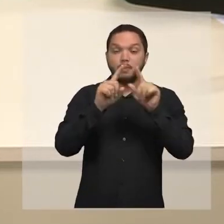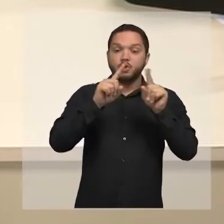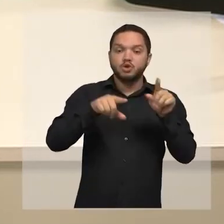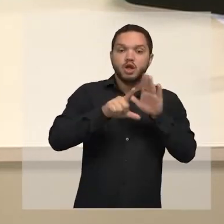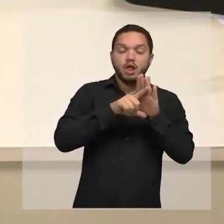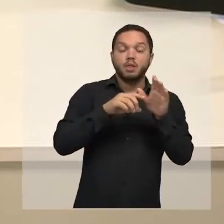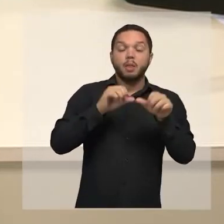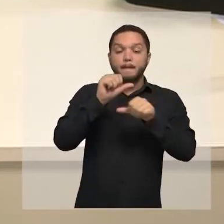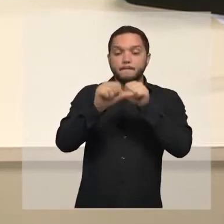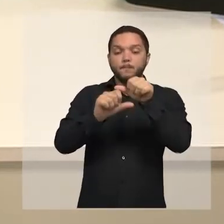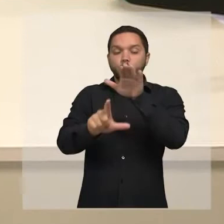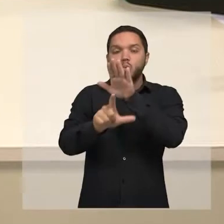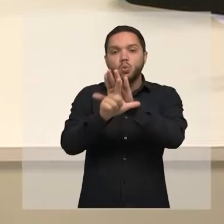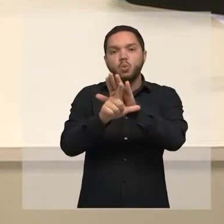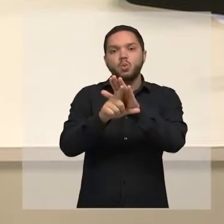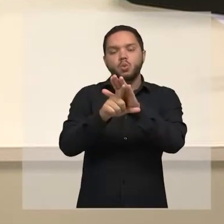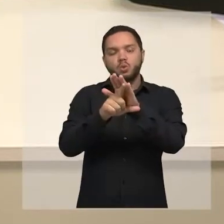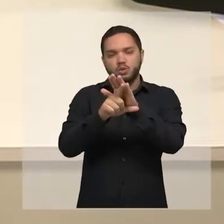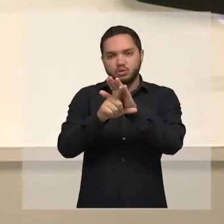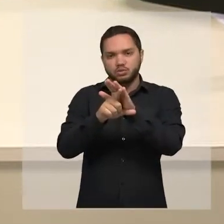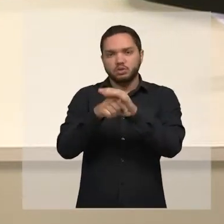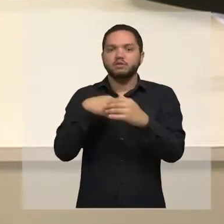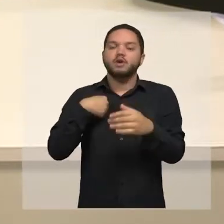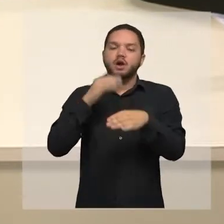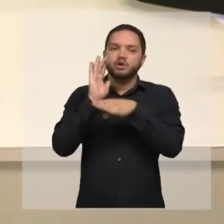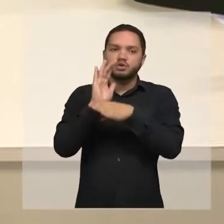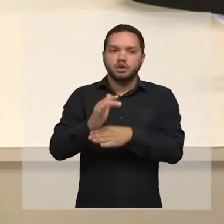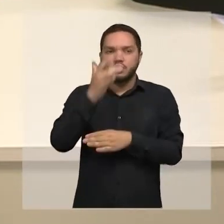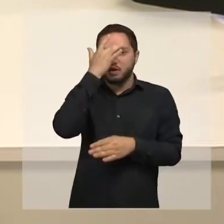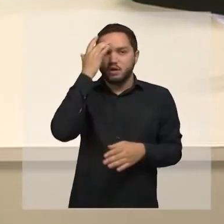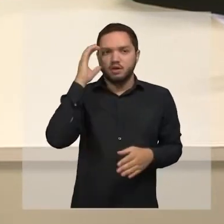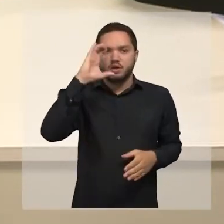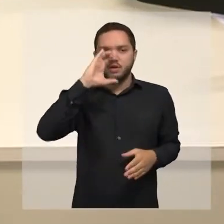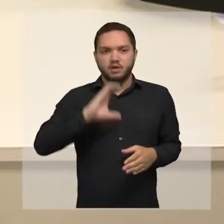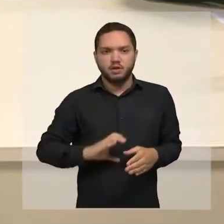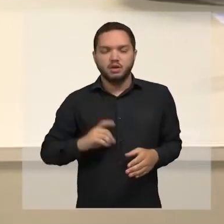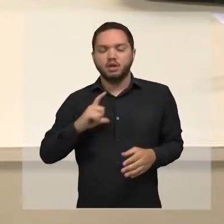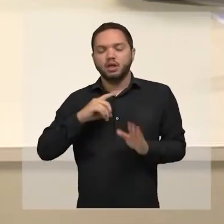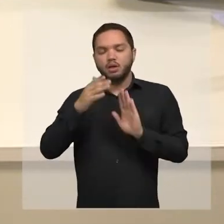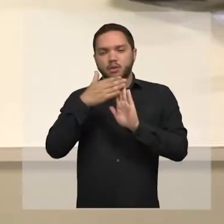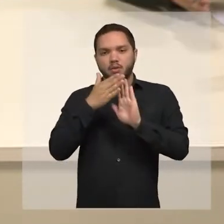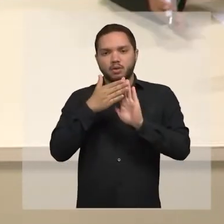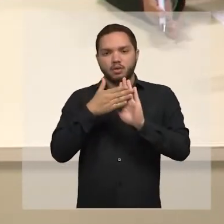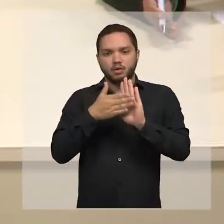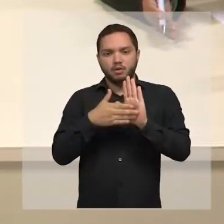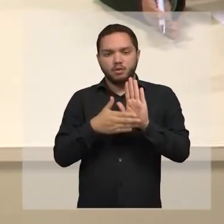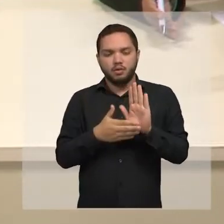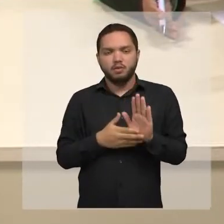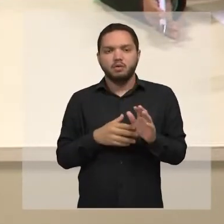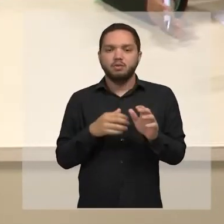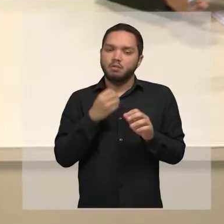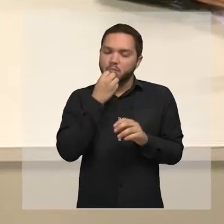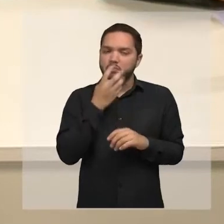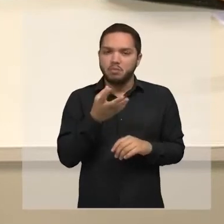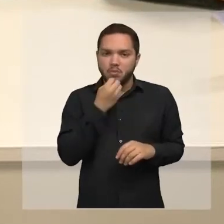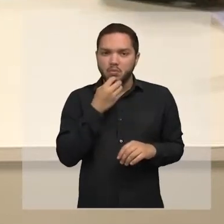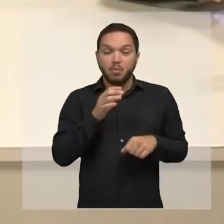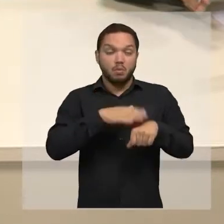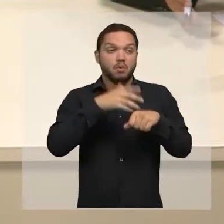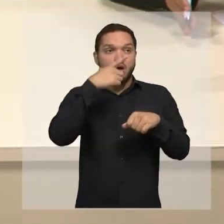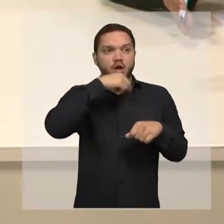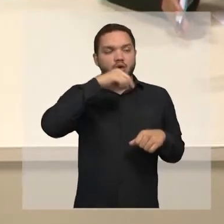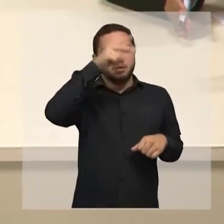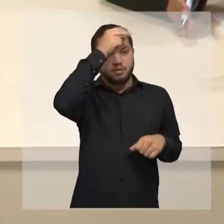ser transformada em lei e influir diretamente na vida do cidadão. Muitas leis propostas, inclusive, mudanças